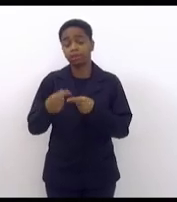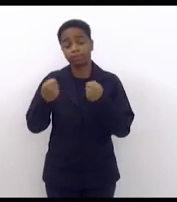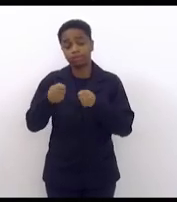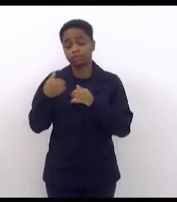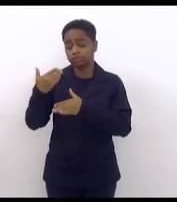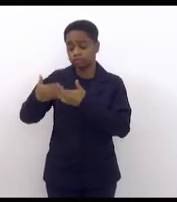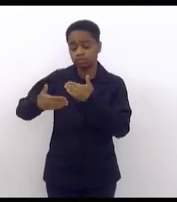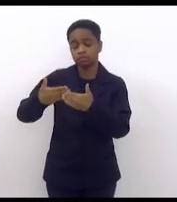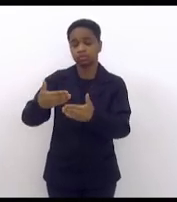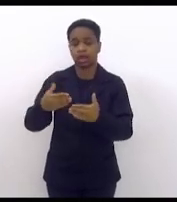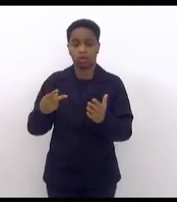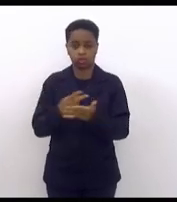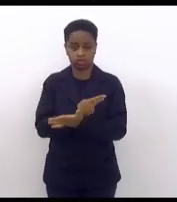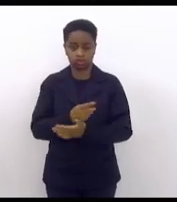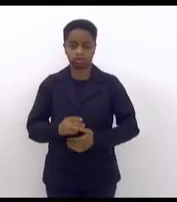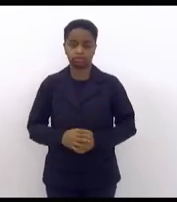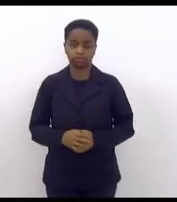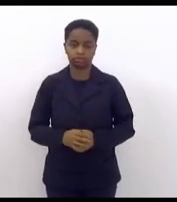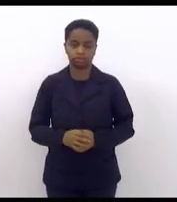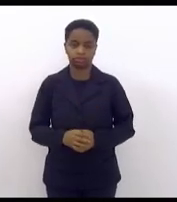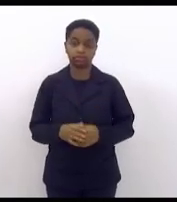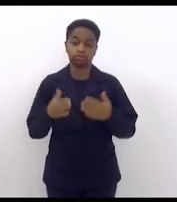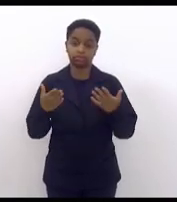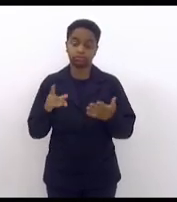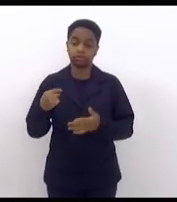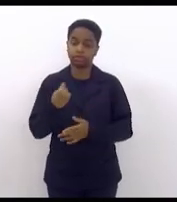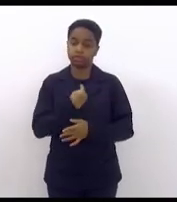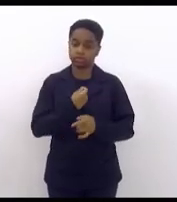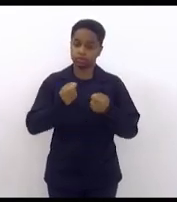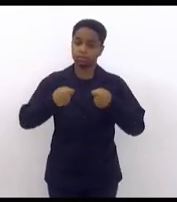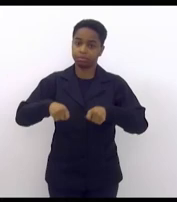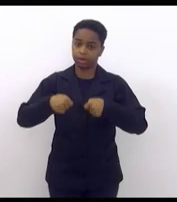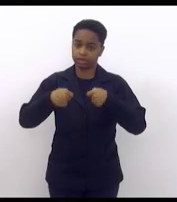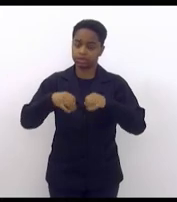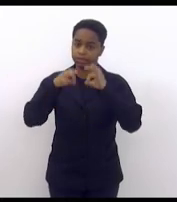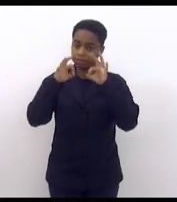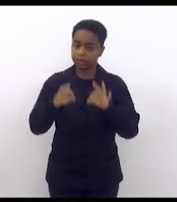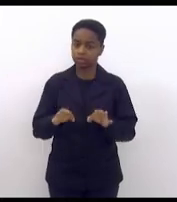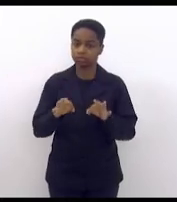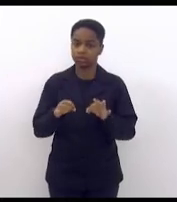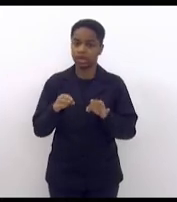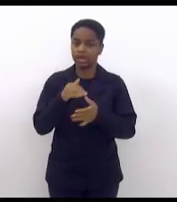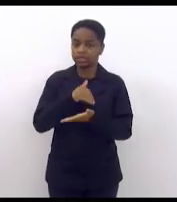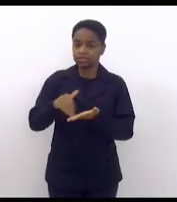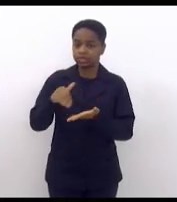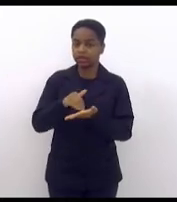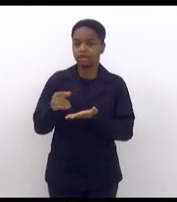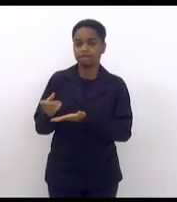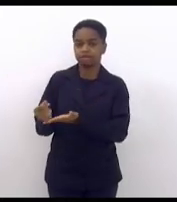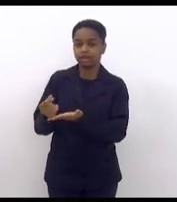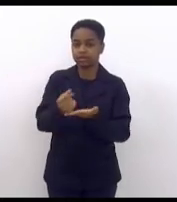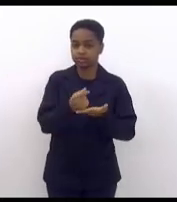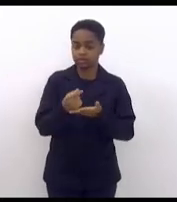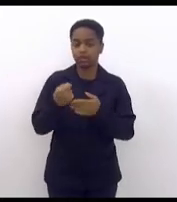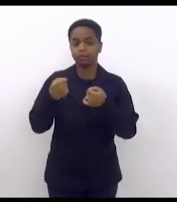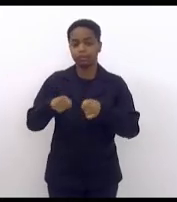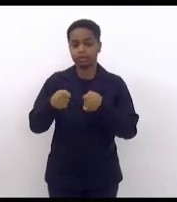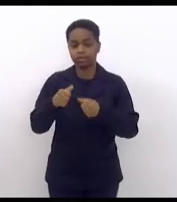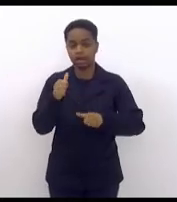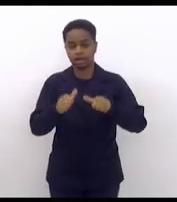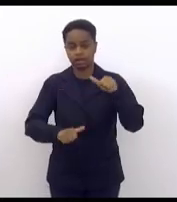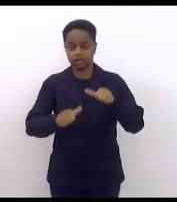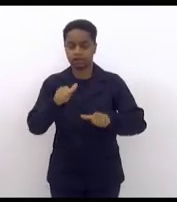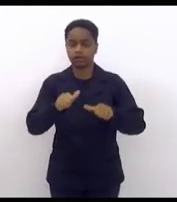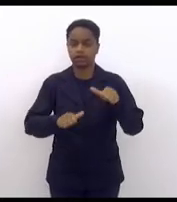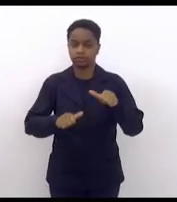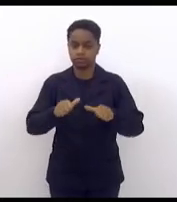progresso, o desenvolvimento. E nós precisamos que a Secretaria de Fazenda faça essa